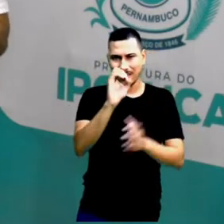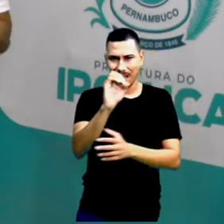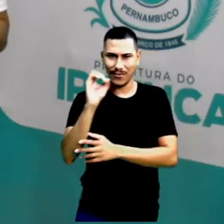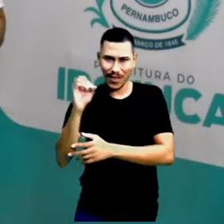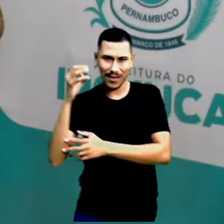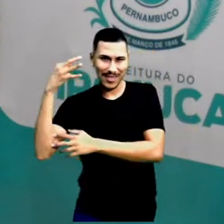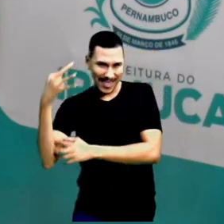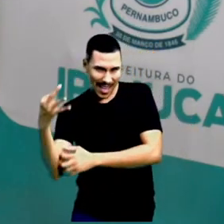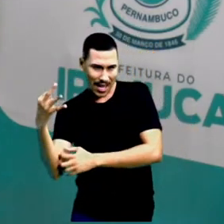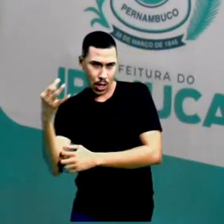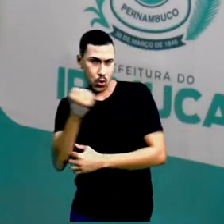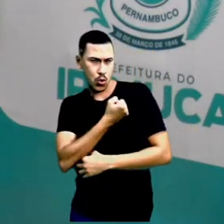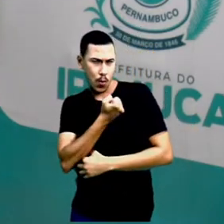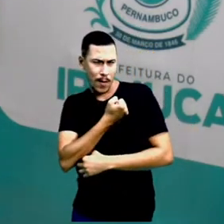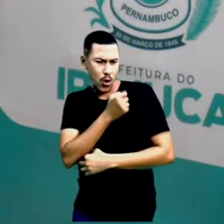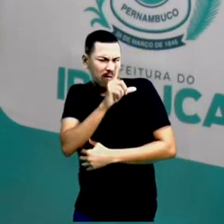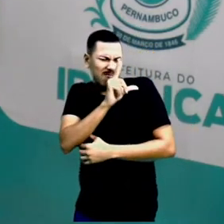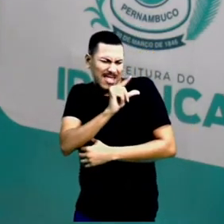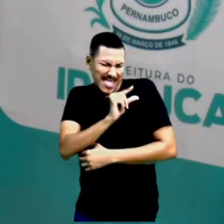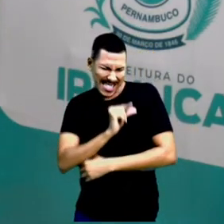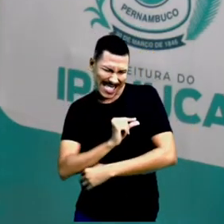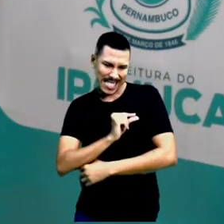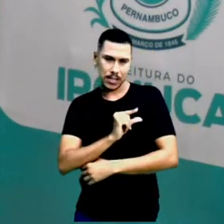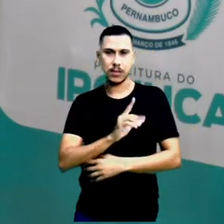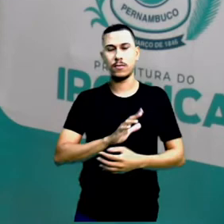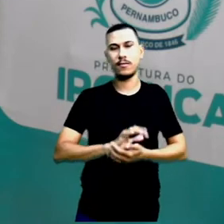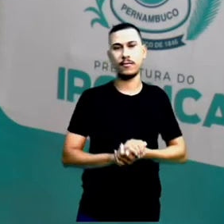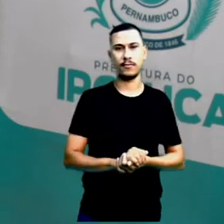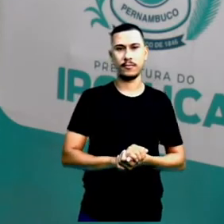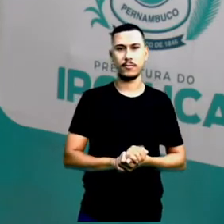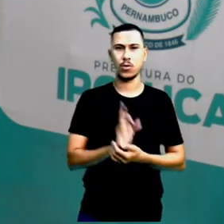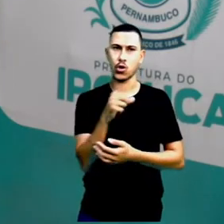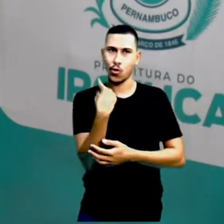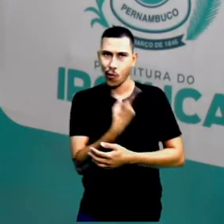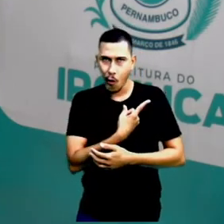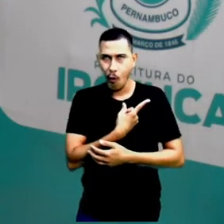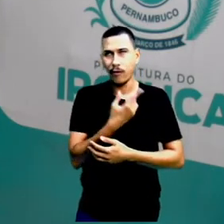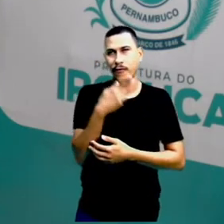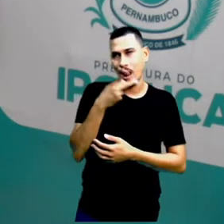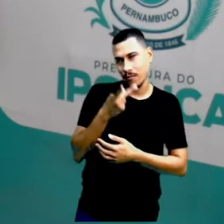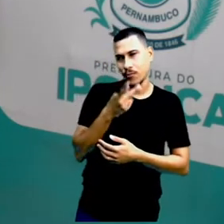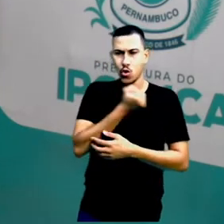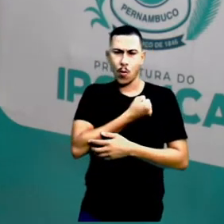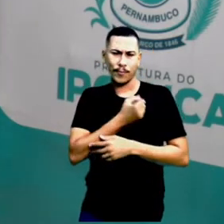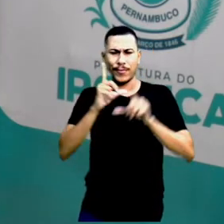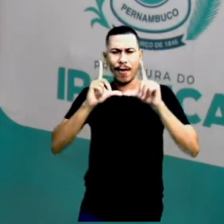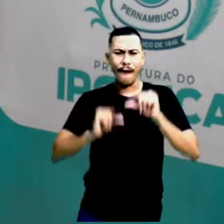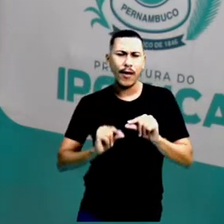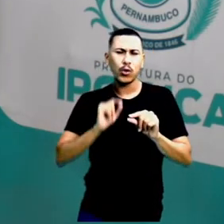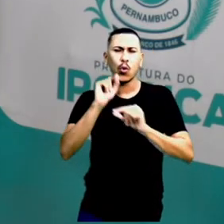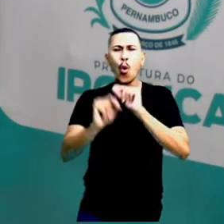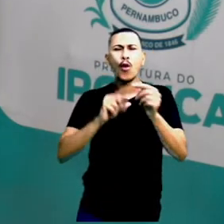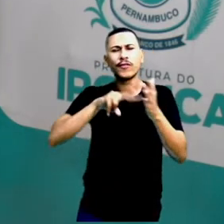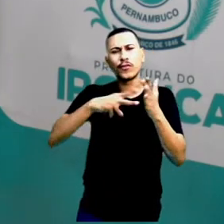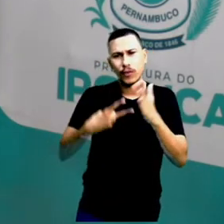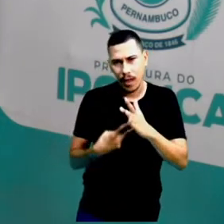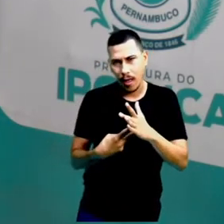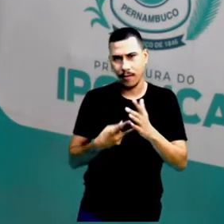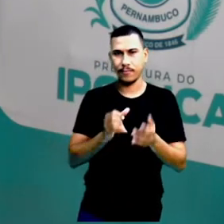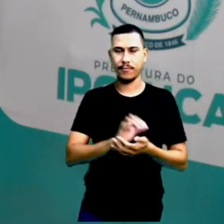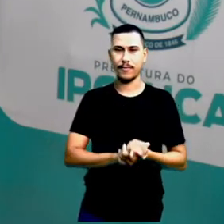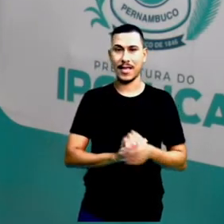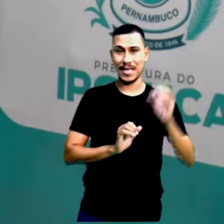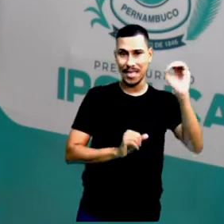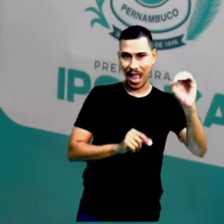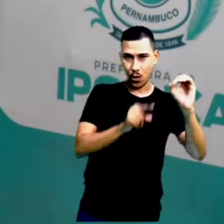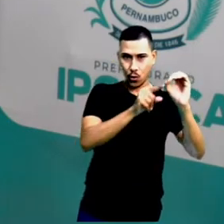0,003 é um número pequeno. O que consideramos número pequeno? Números compreendidos entre 0